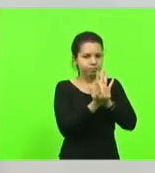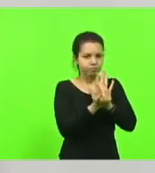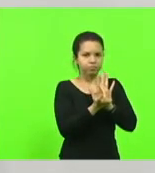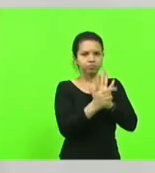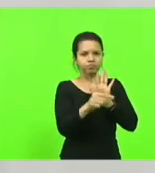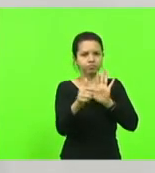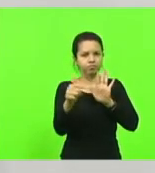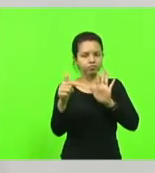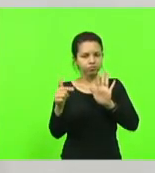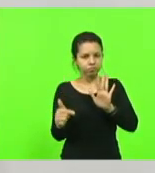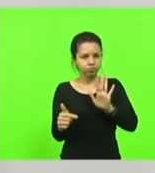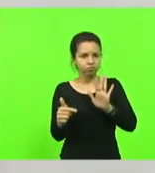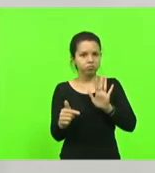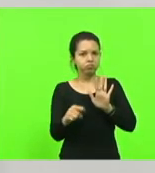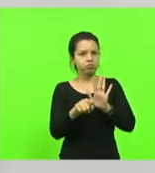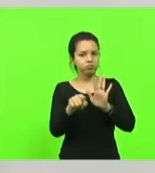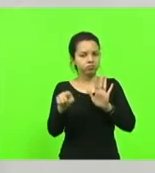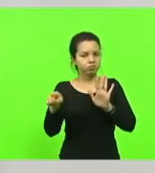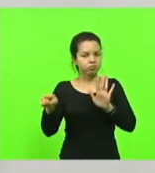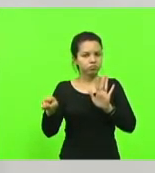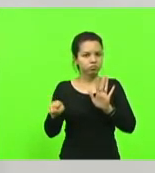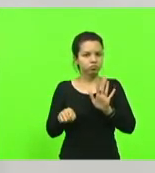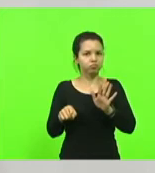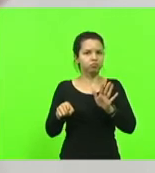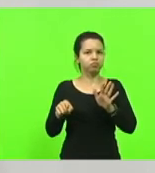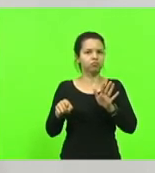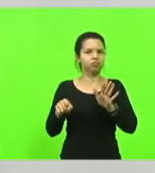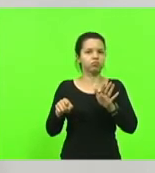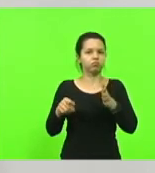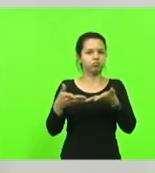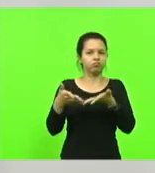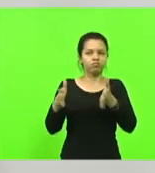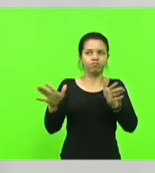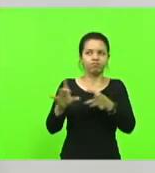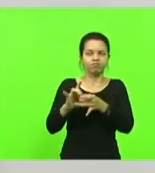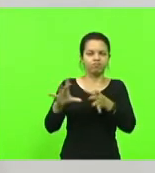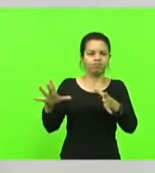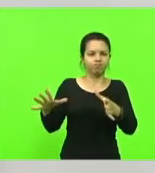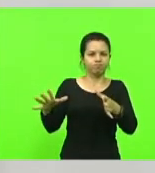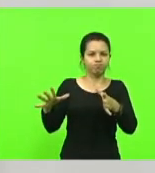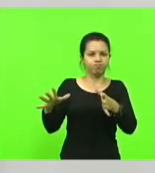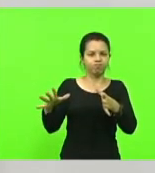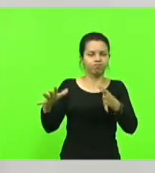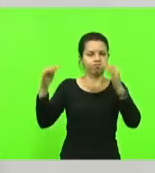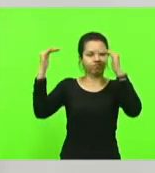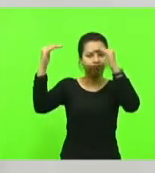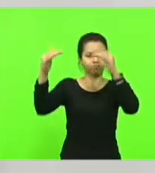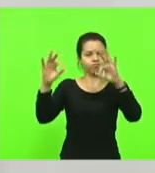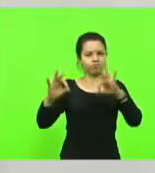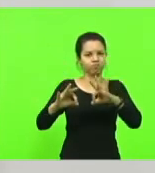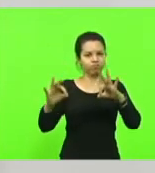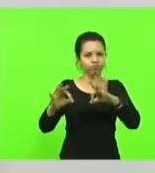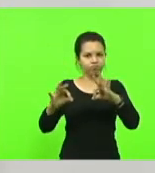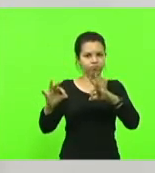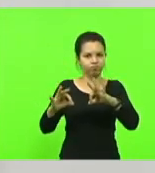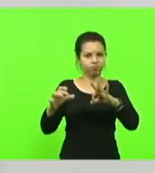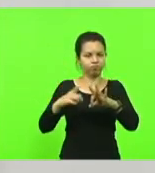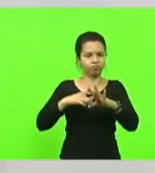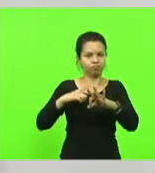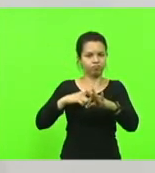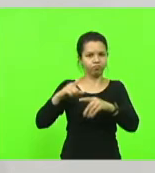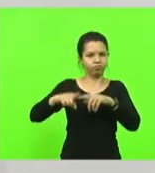ainda estão ao céu aberto, ao ar livre, formando montanhas desse